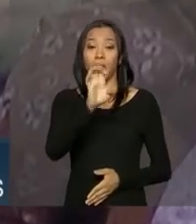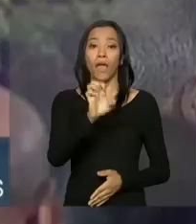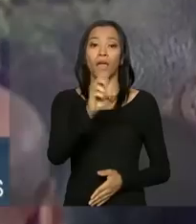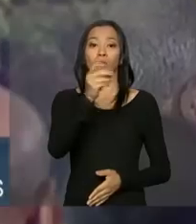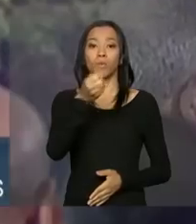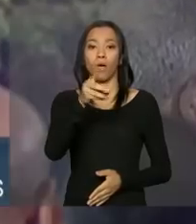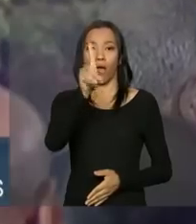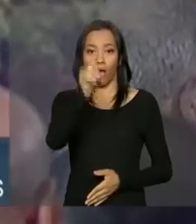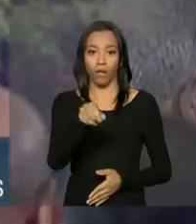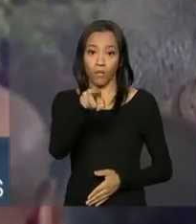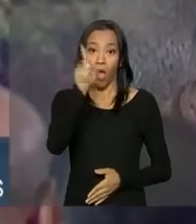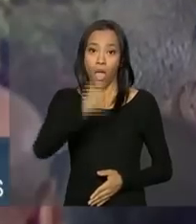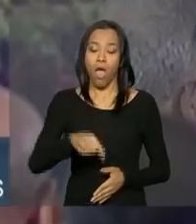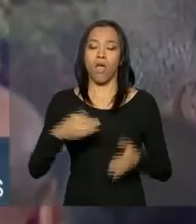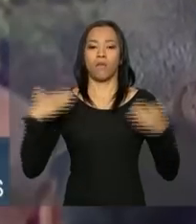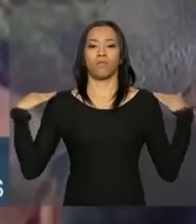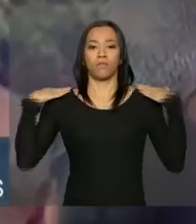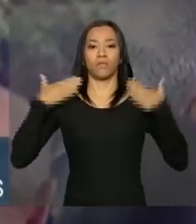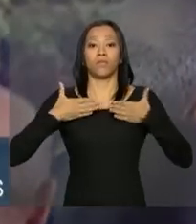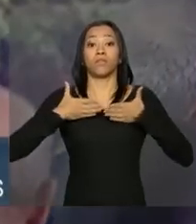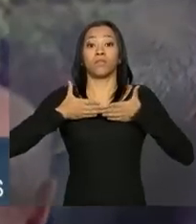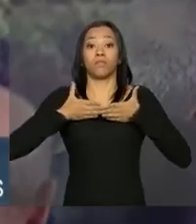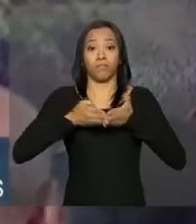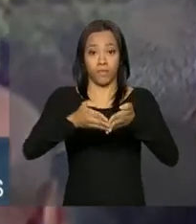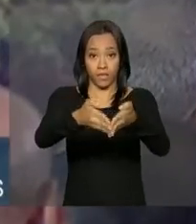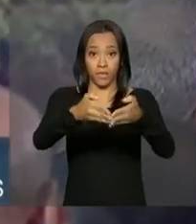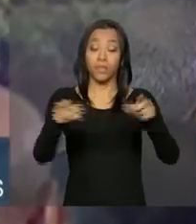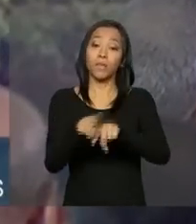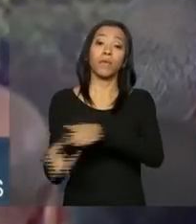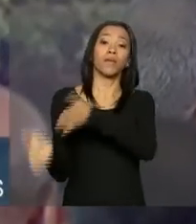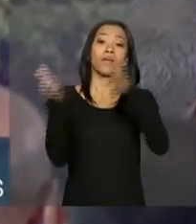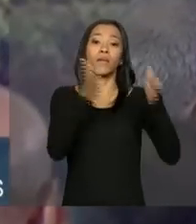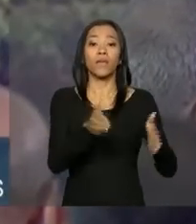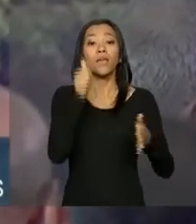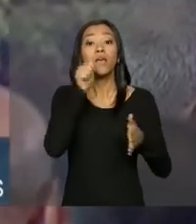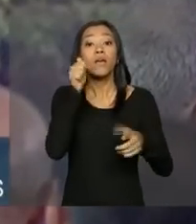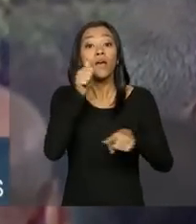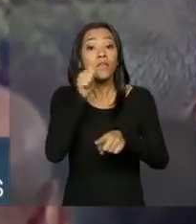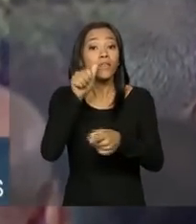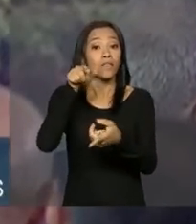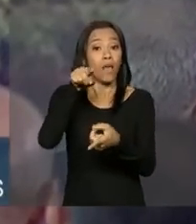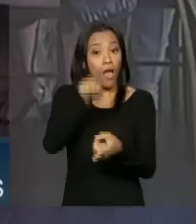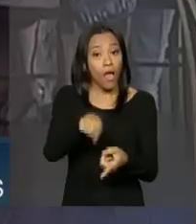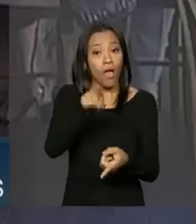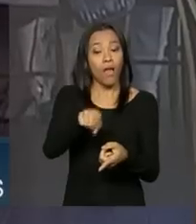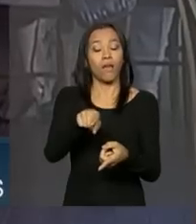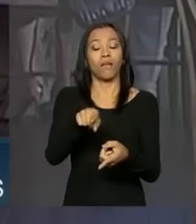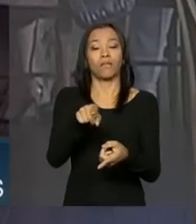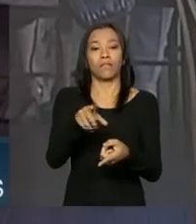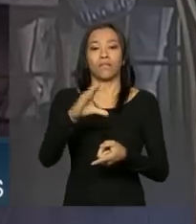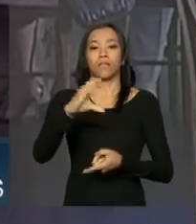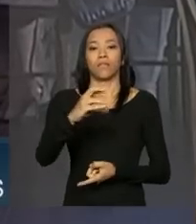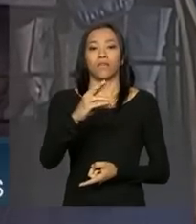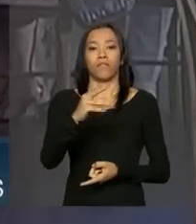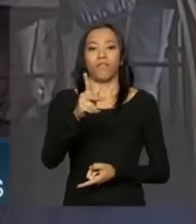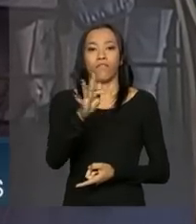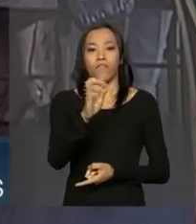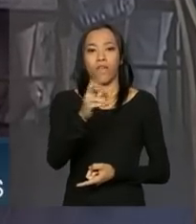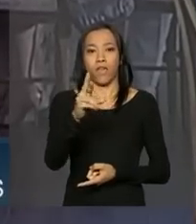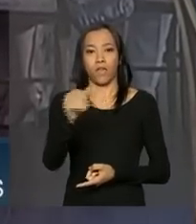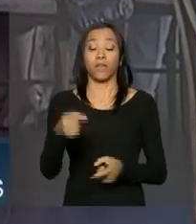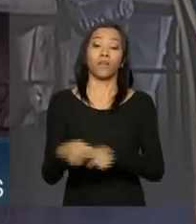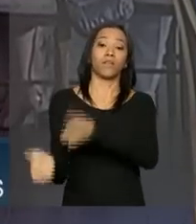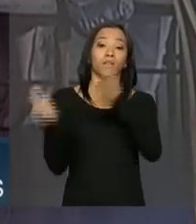Leal Ferreira, da Marinha do Brasil, e a senhora Cristiane Prisco Leal Ferreira. O